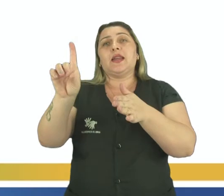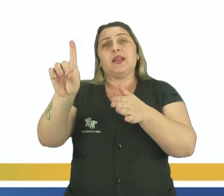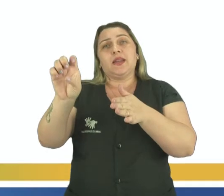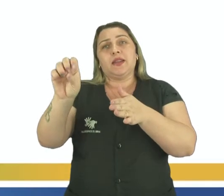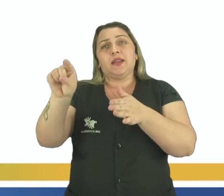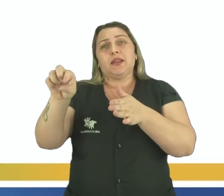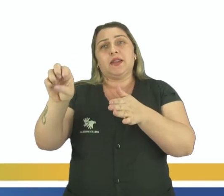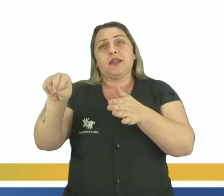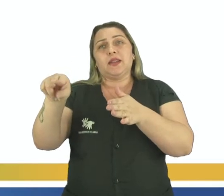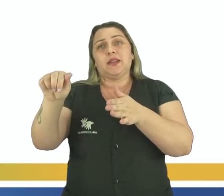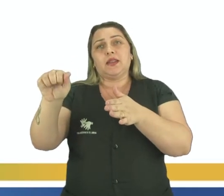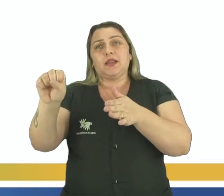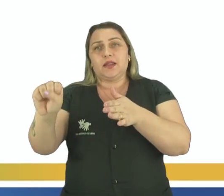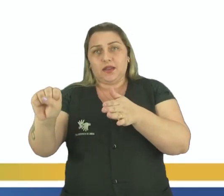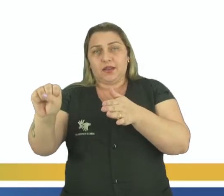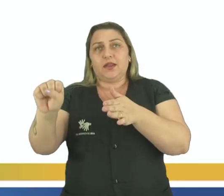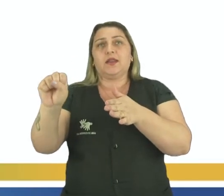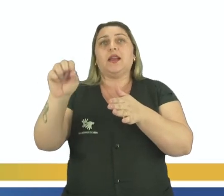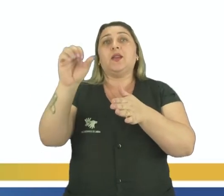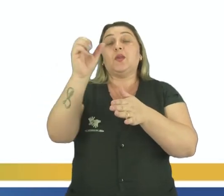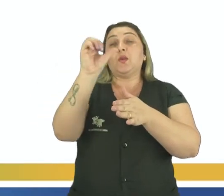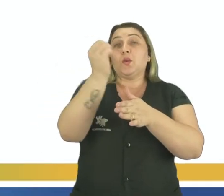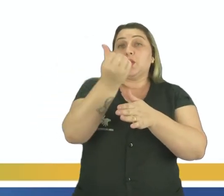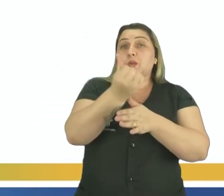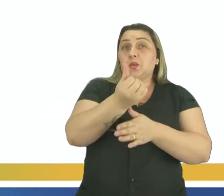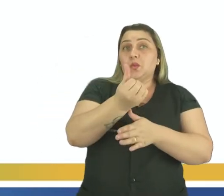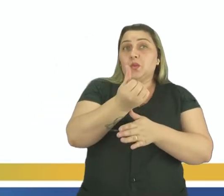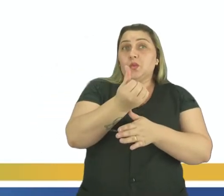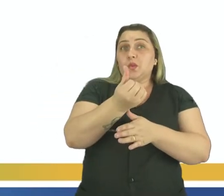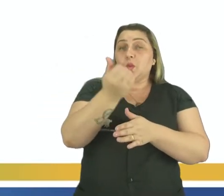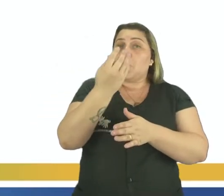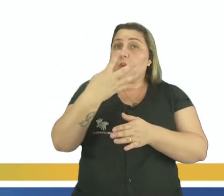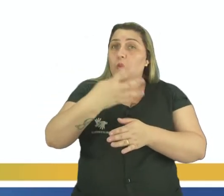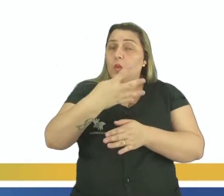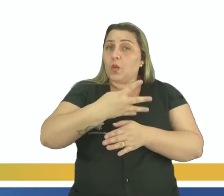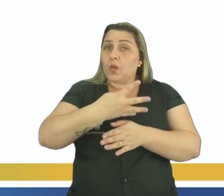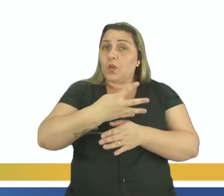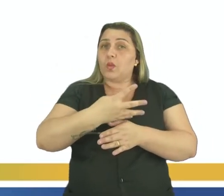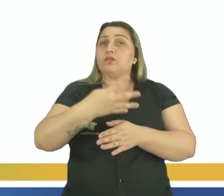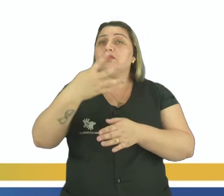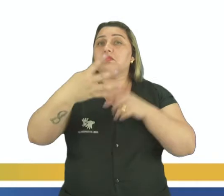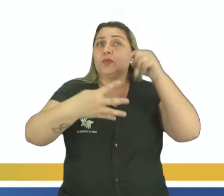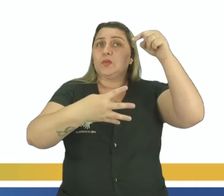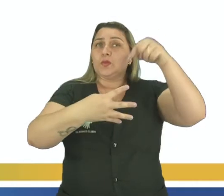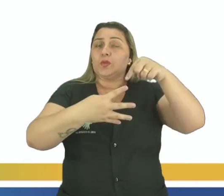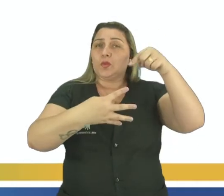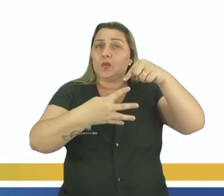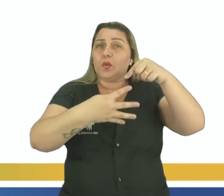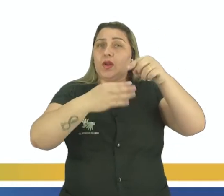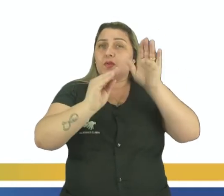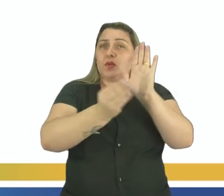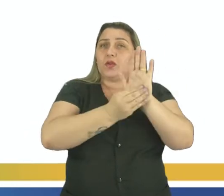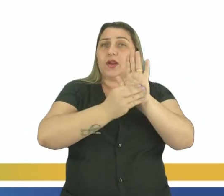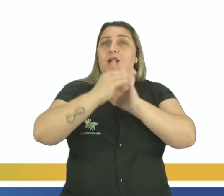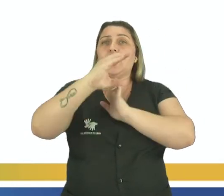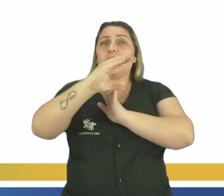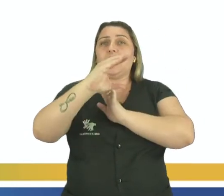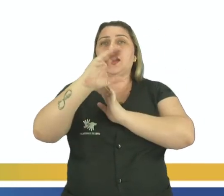na ordem das dezenas, porque o valor dele é 7 dezenas, mas qual é o